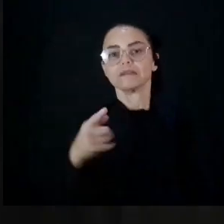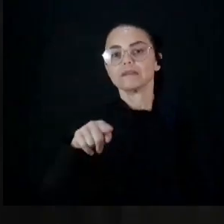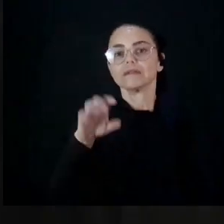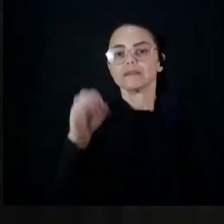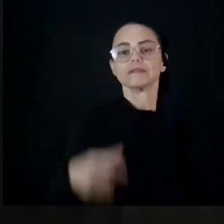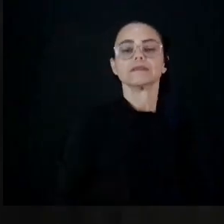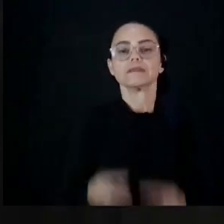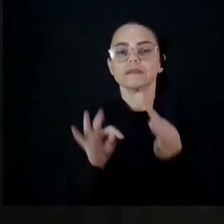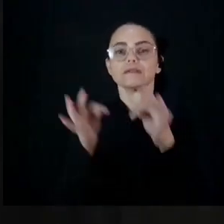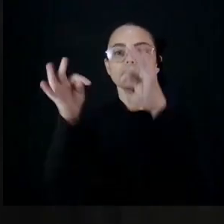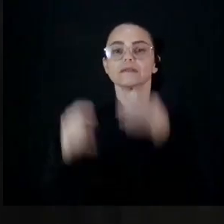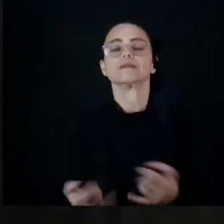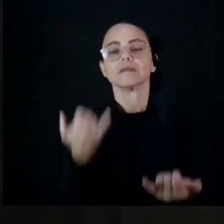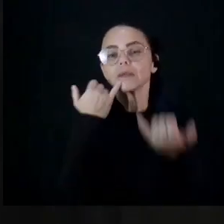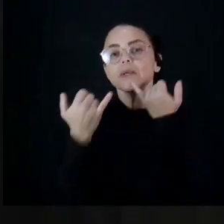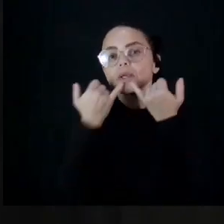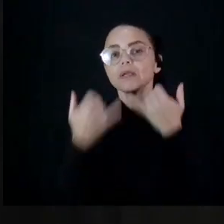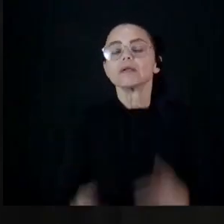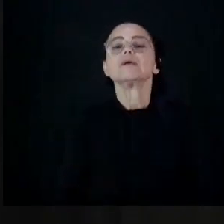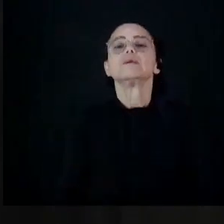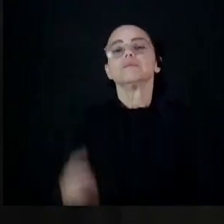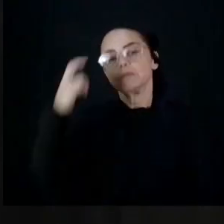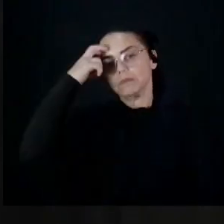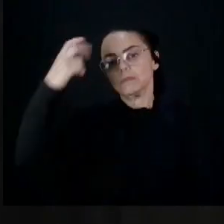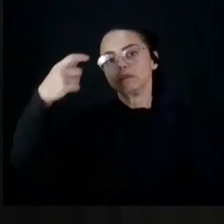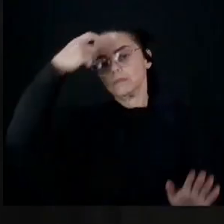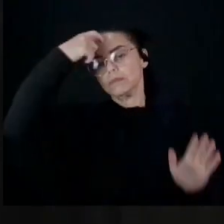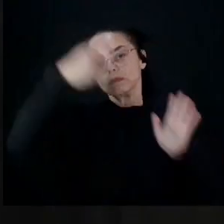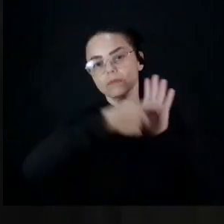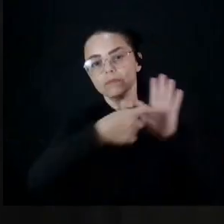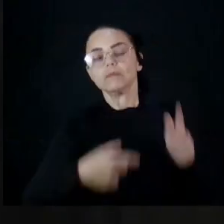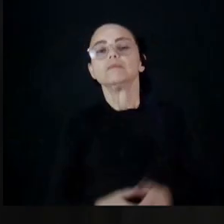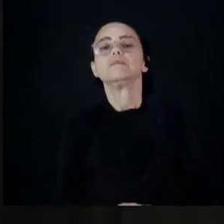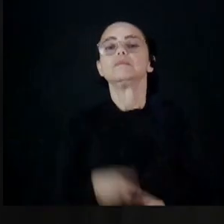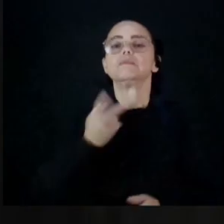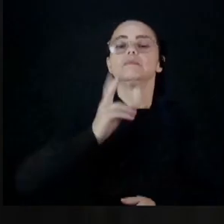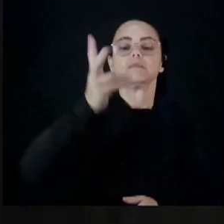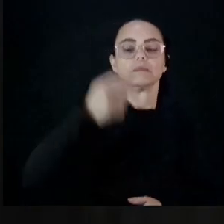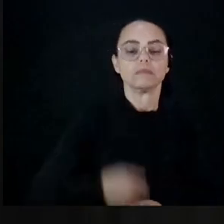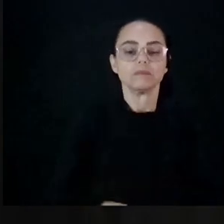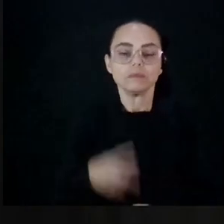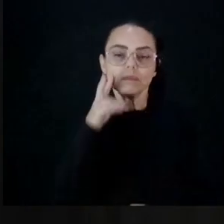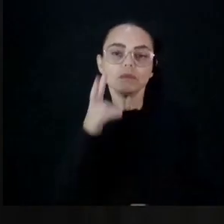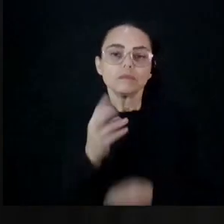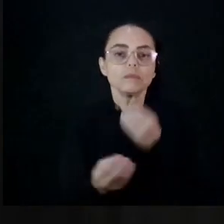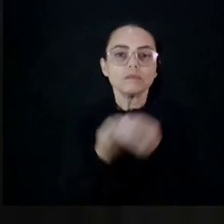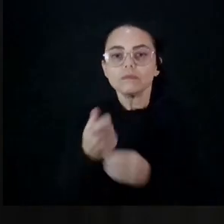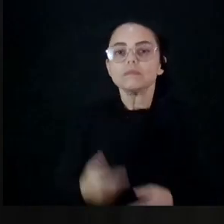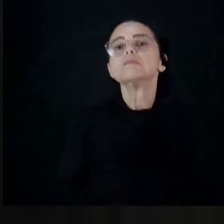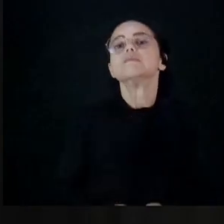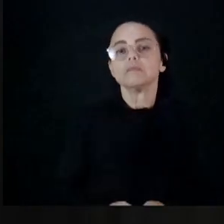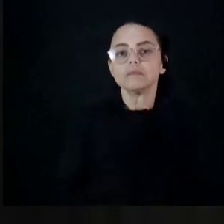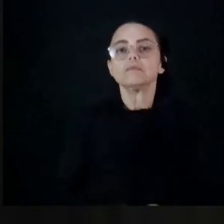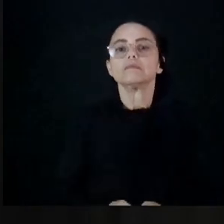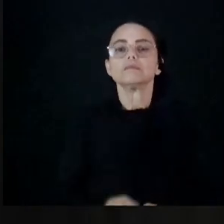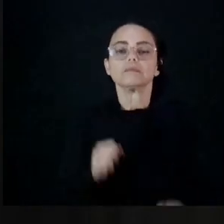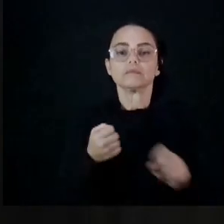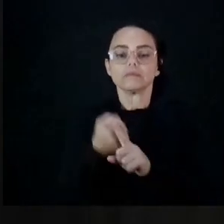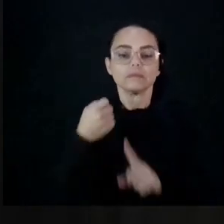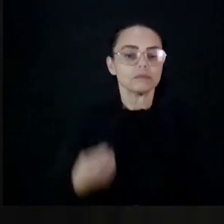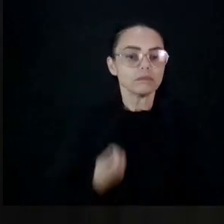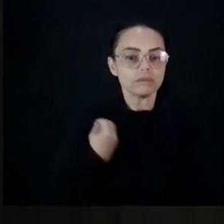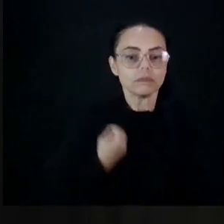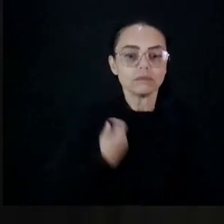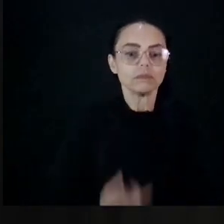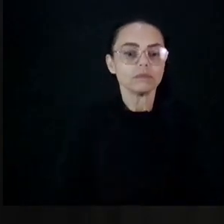tecnologia, informação e inteligência artificial, mas sempre com olhar sobre como tudo isso impacta a nossa vida. E claro,